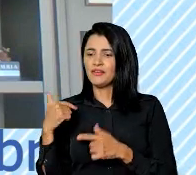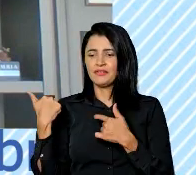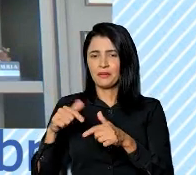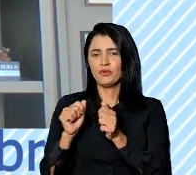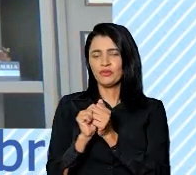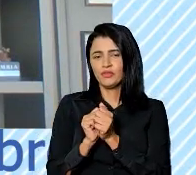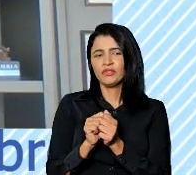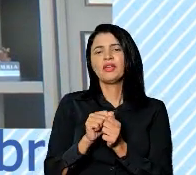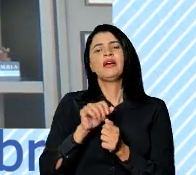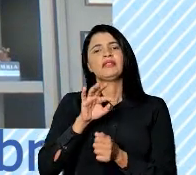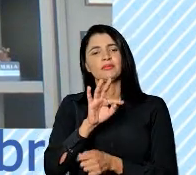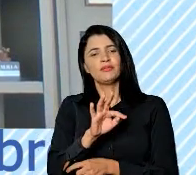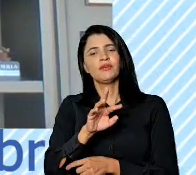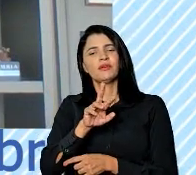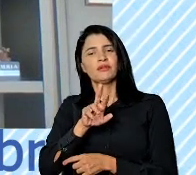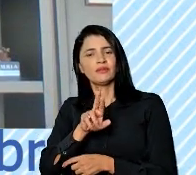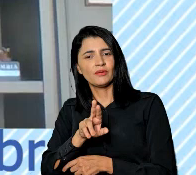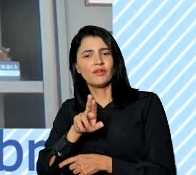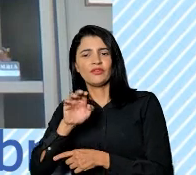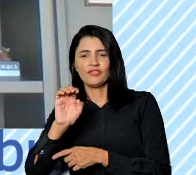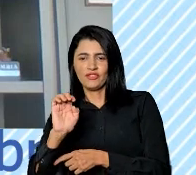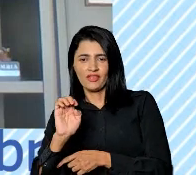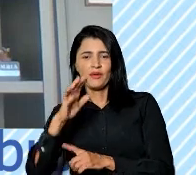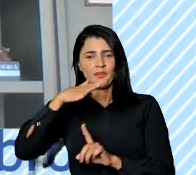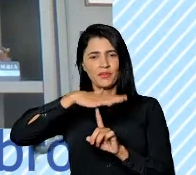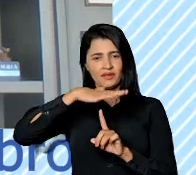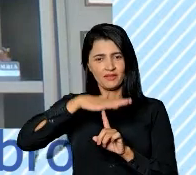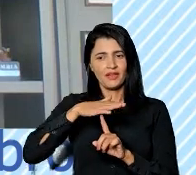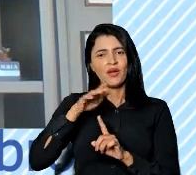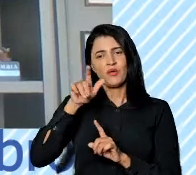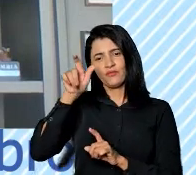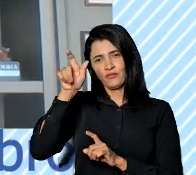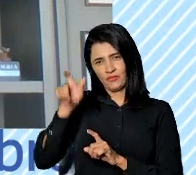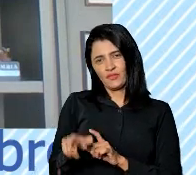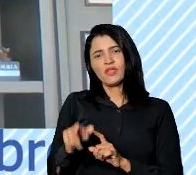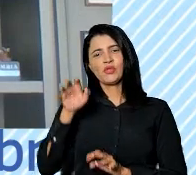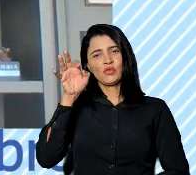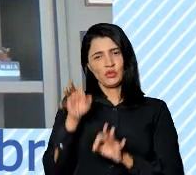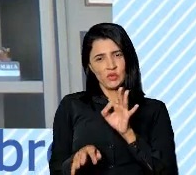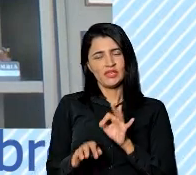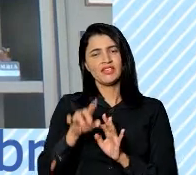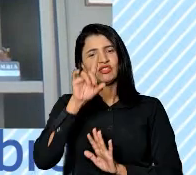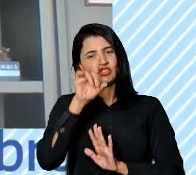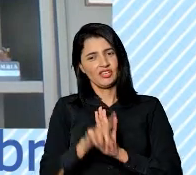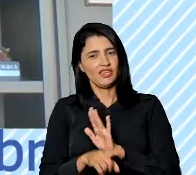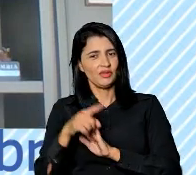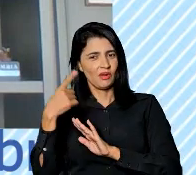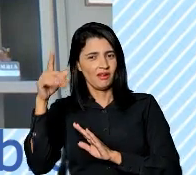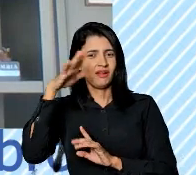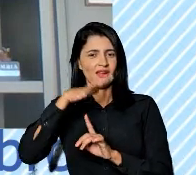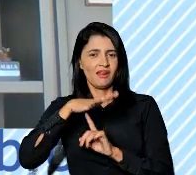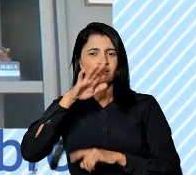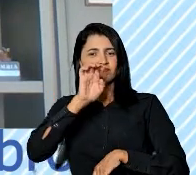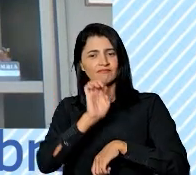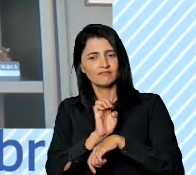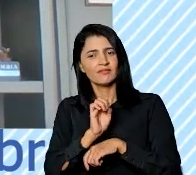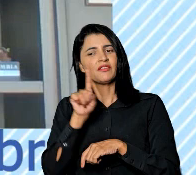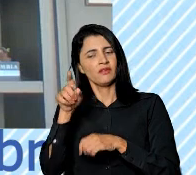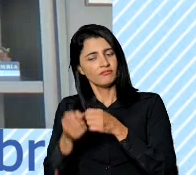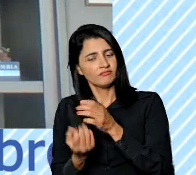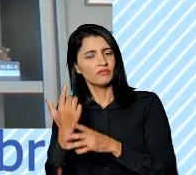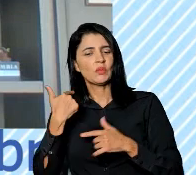Regional Eleitoral do Paraná, juíza de direito daquele estado, ela vem desenvolvendo um trabalho